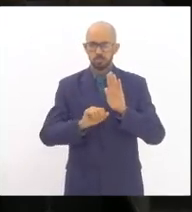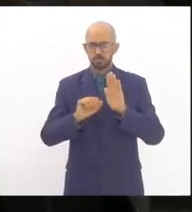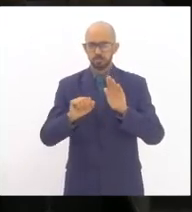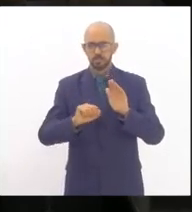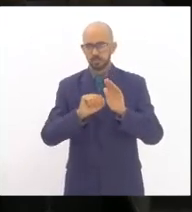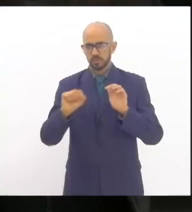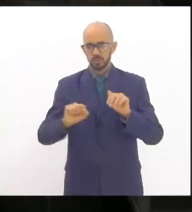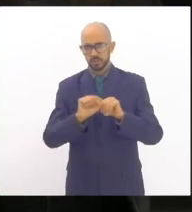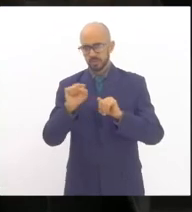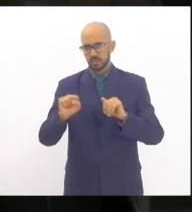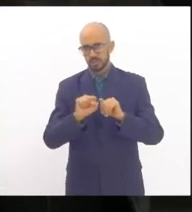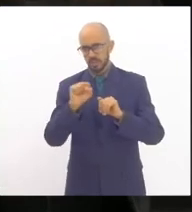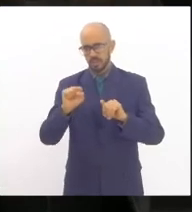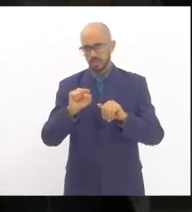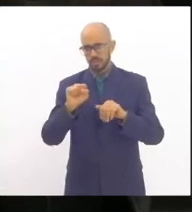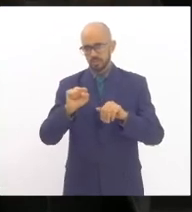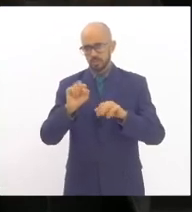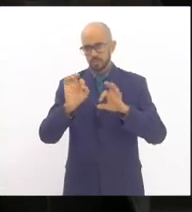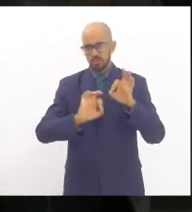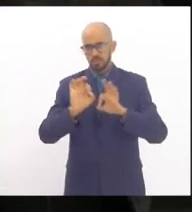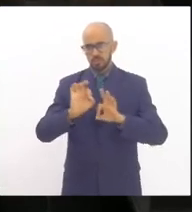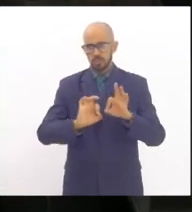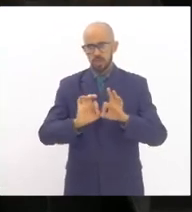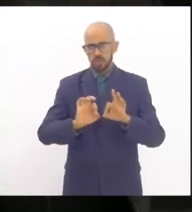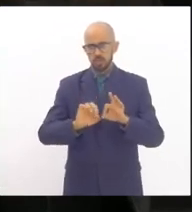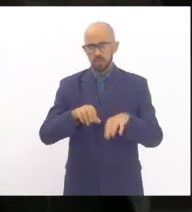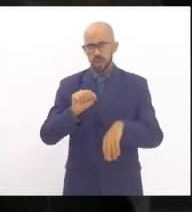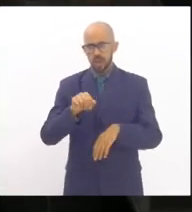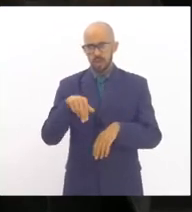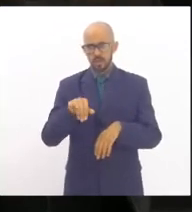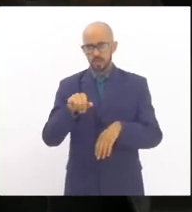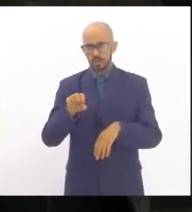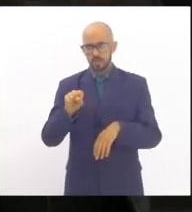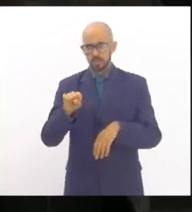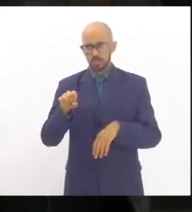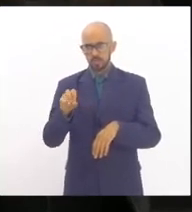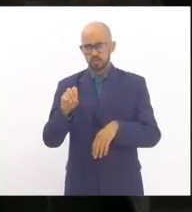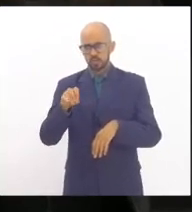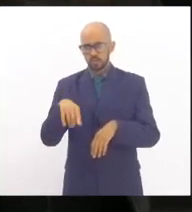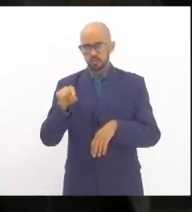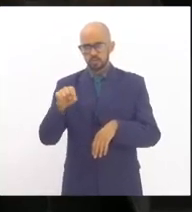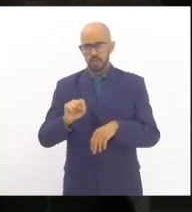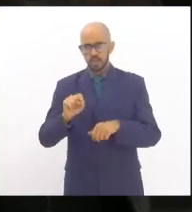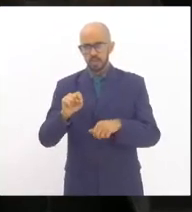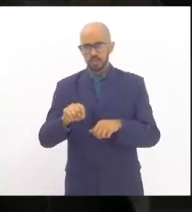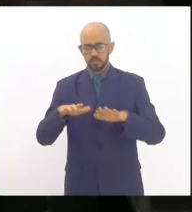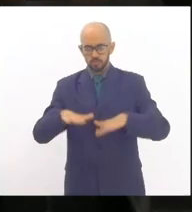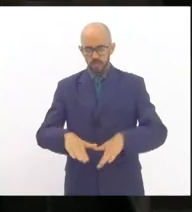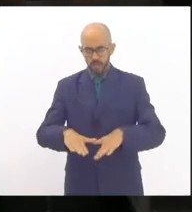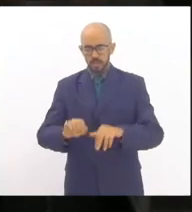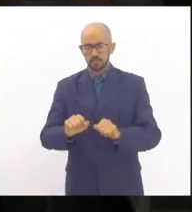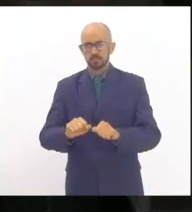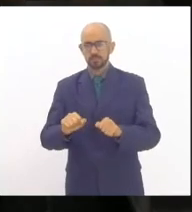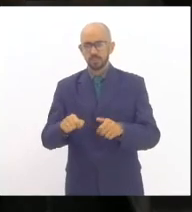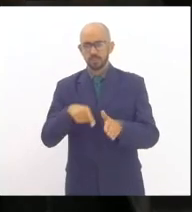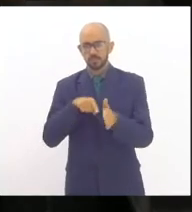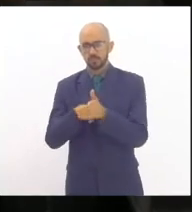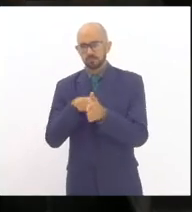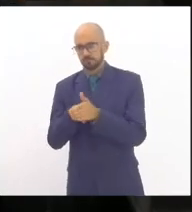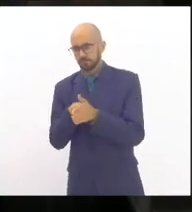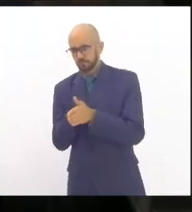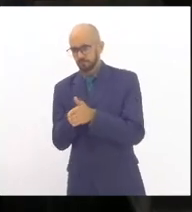congresso nacional o plano emergencial News Teixeira o objetivo de incentivar a formação a retenção e fixação de